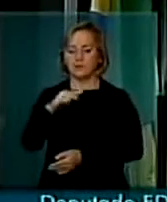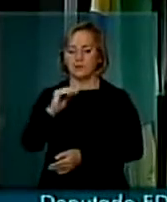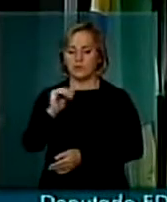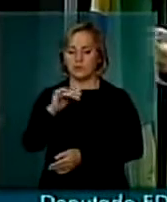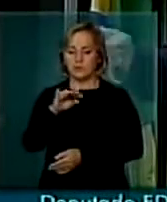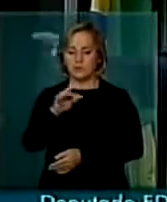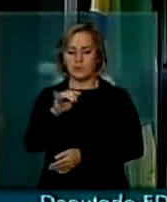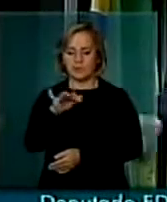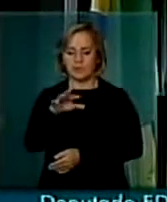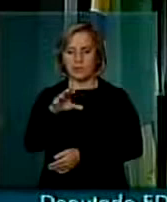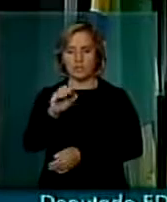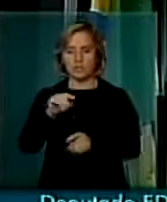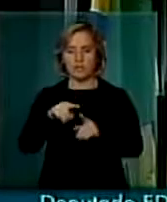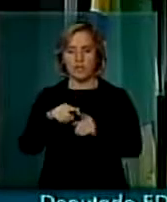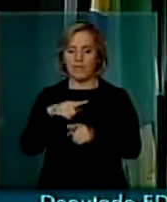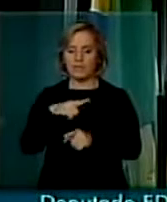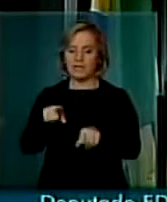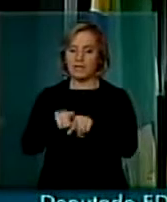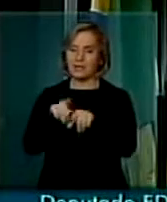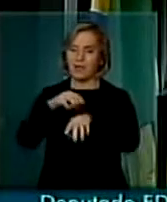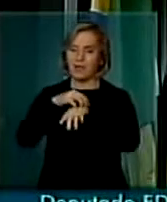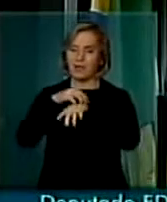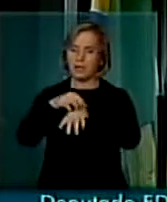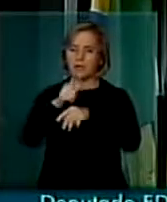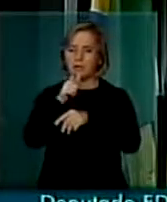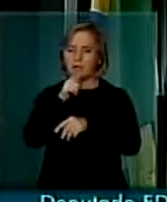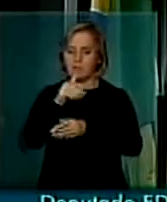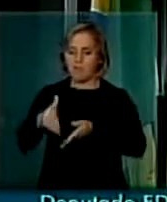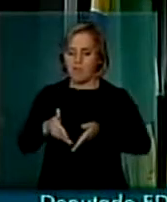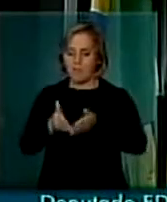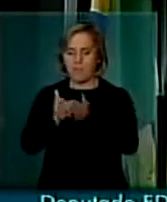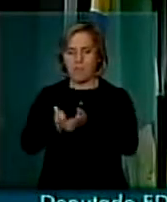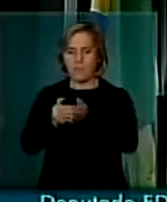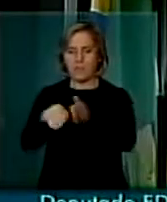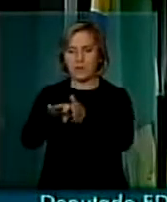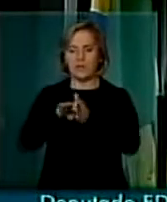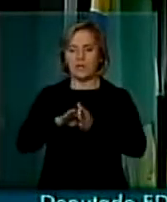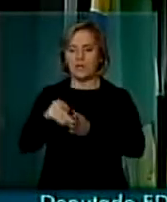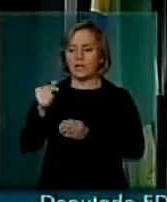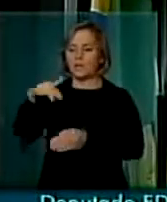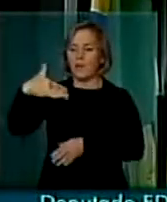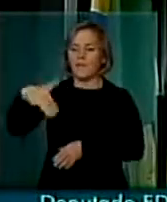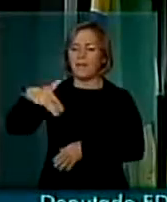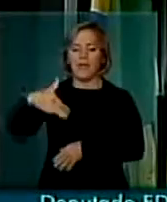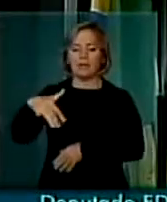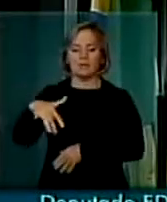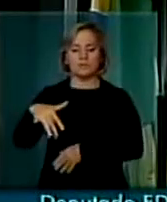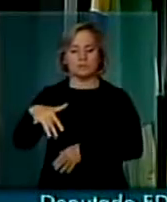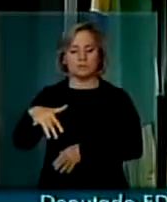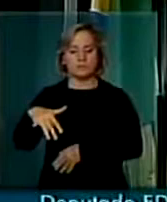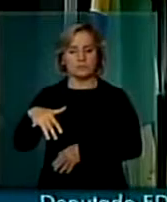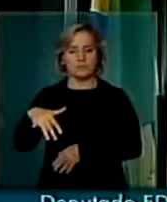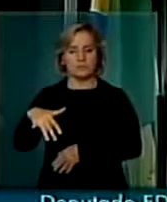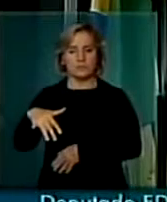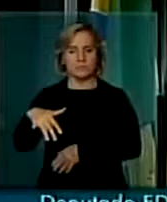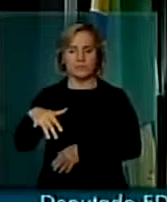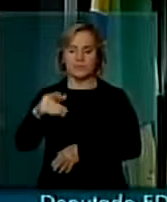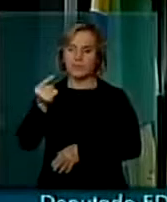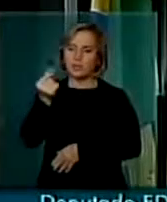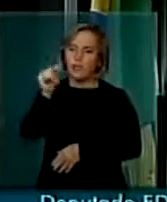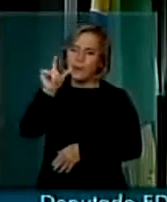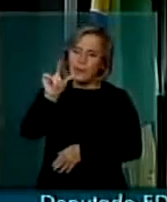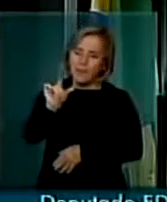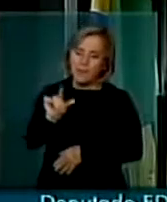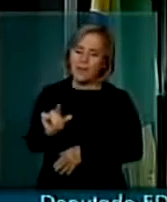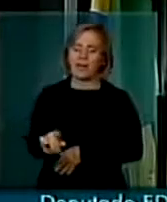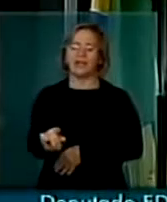mas o barateamento do frete torna o produto competitivo, apesar da produção ser mais cara que no Brasil. Mas